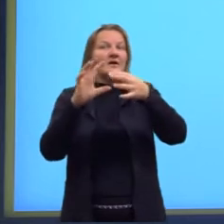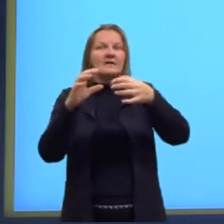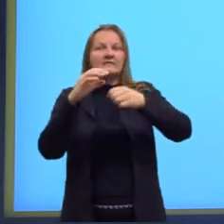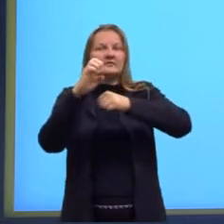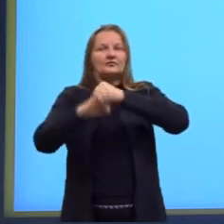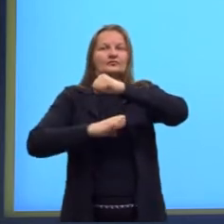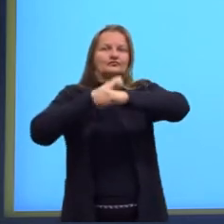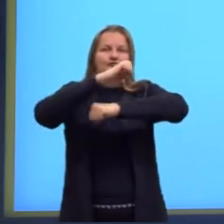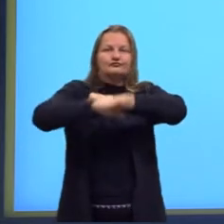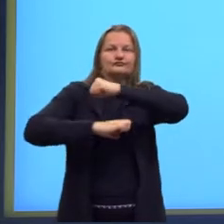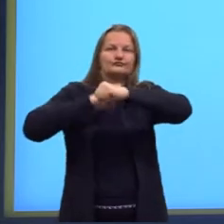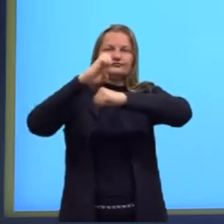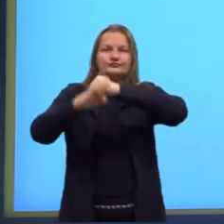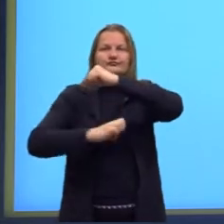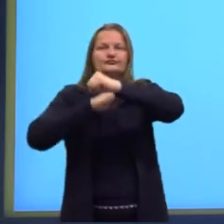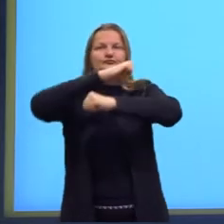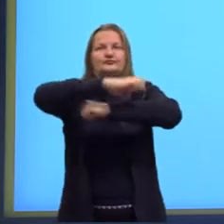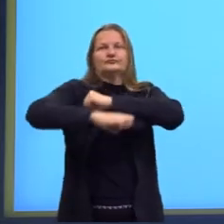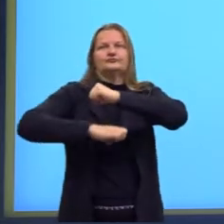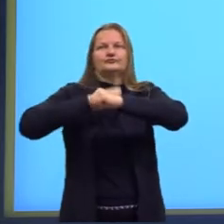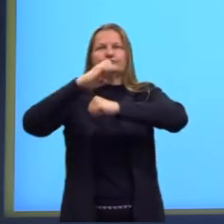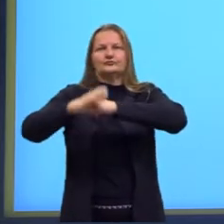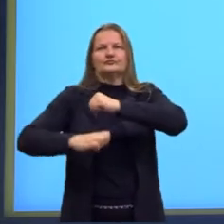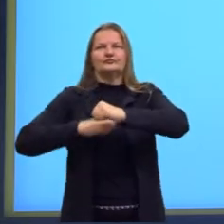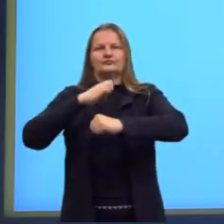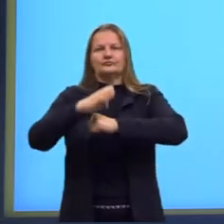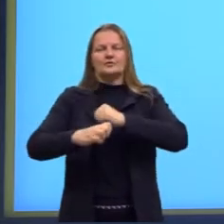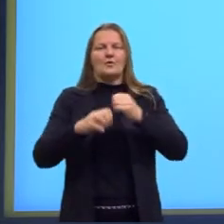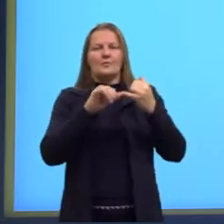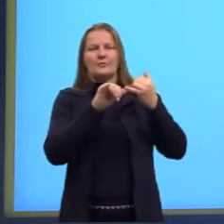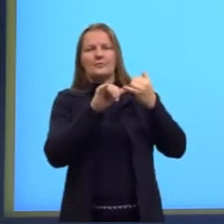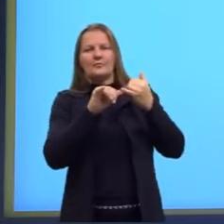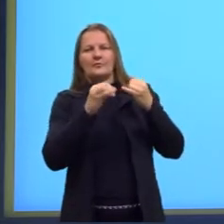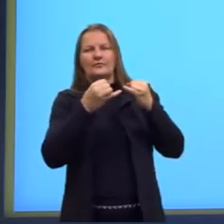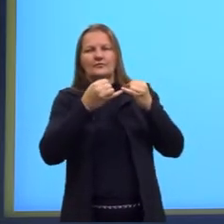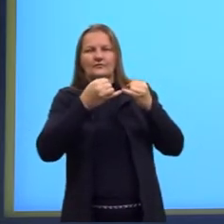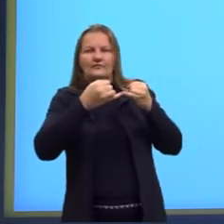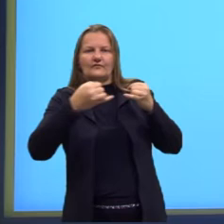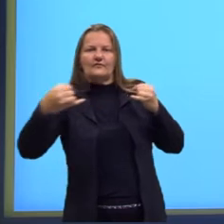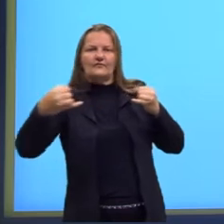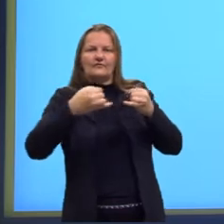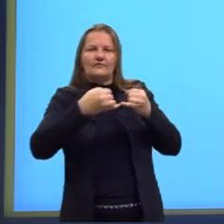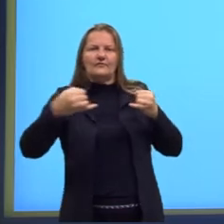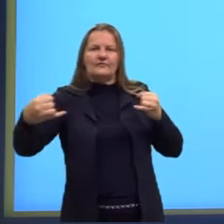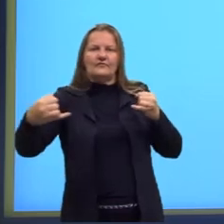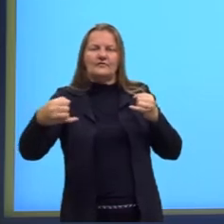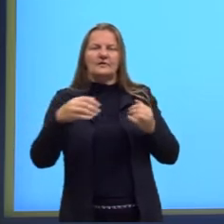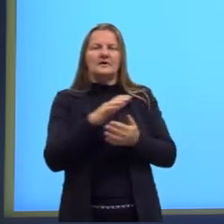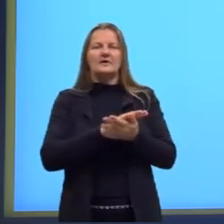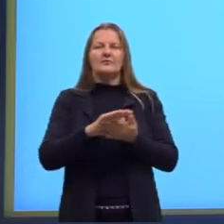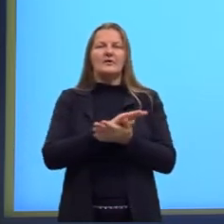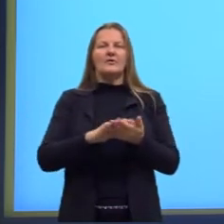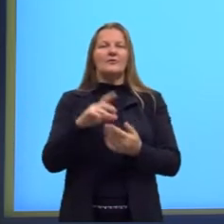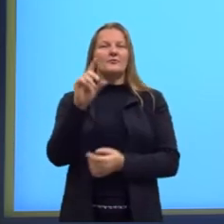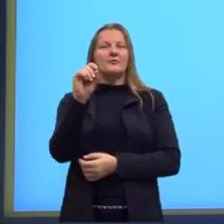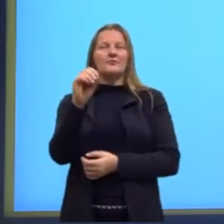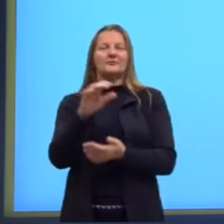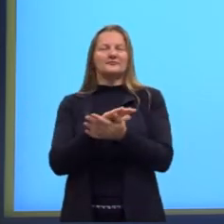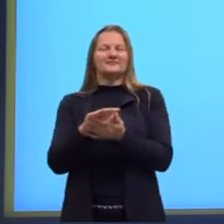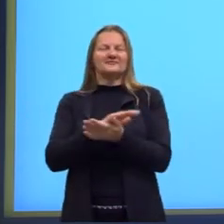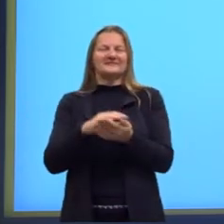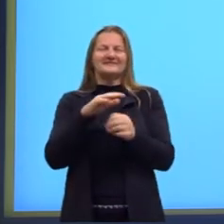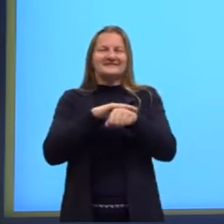né soltos né É a superfície o que que acontece com eles né como se eles não tivessem dono né Eu já conversei